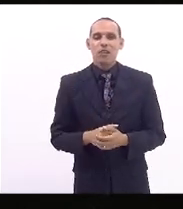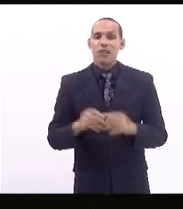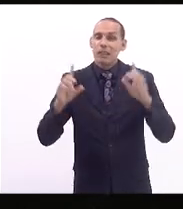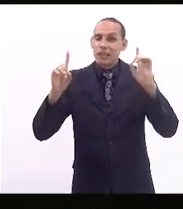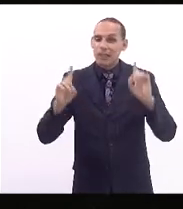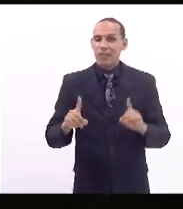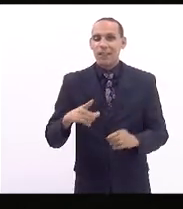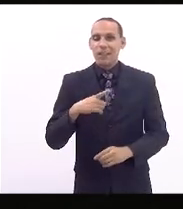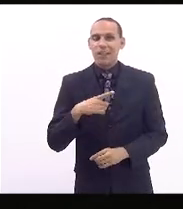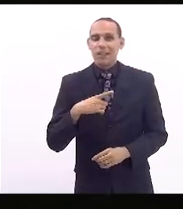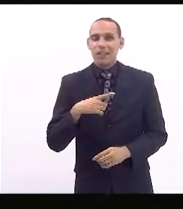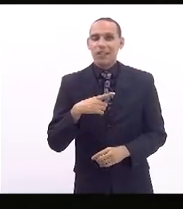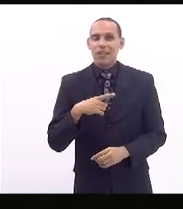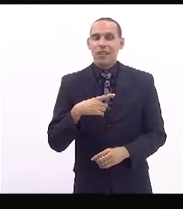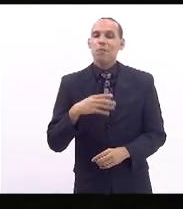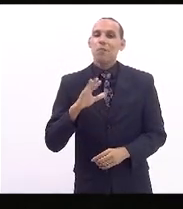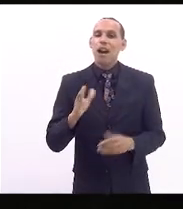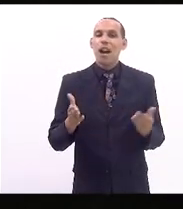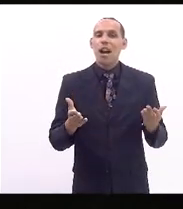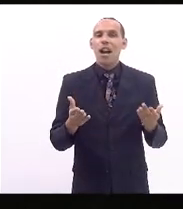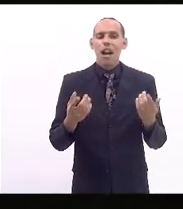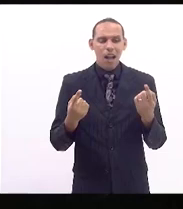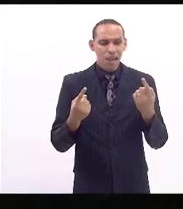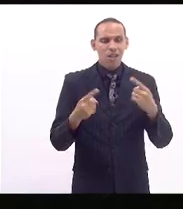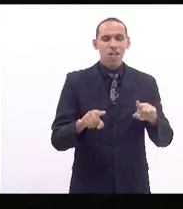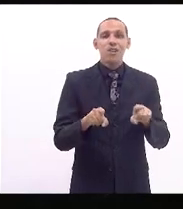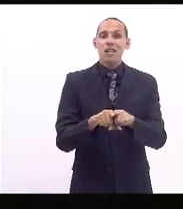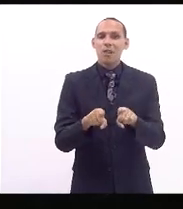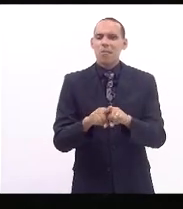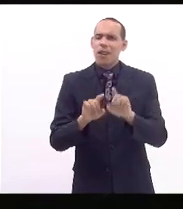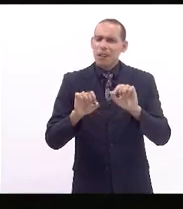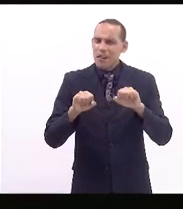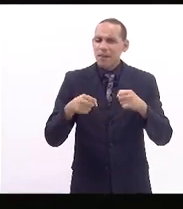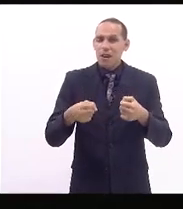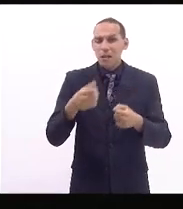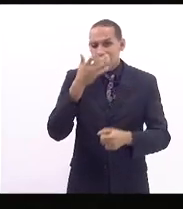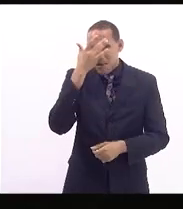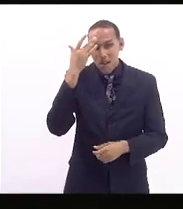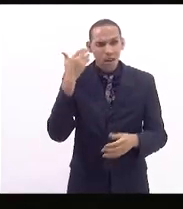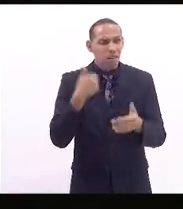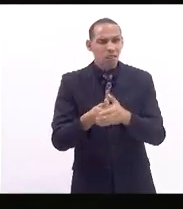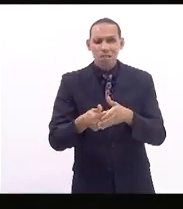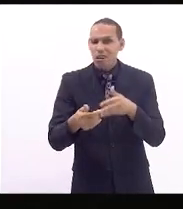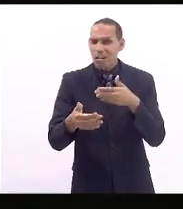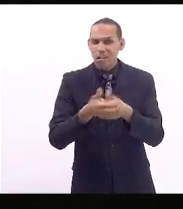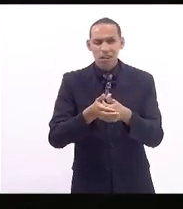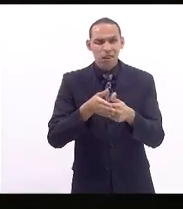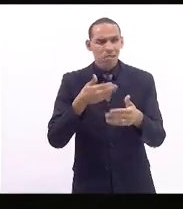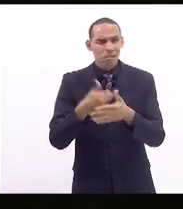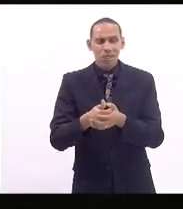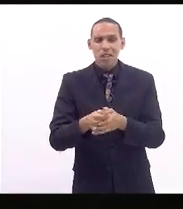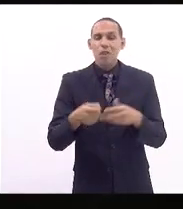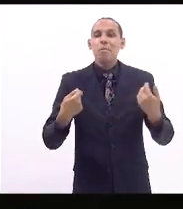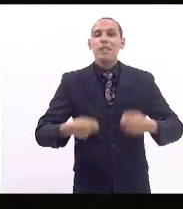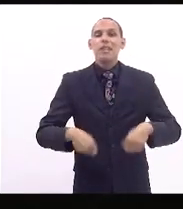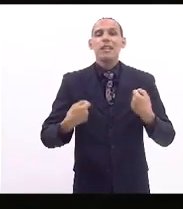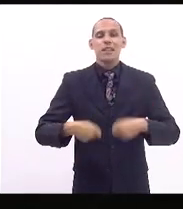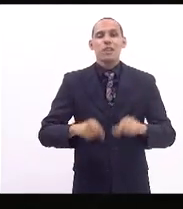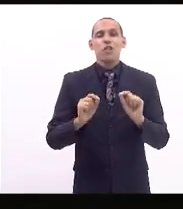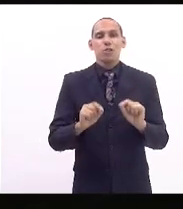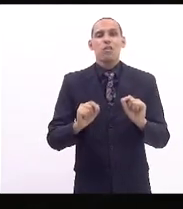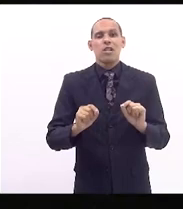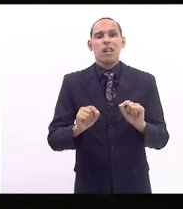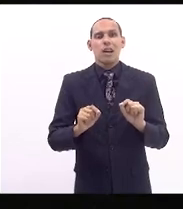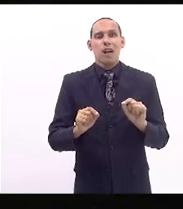deficiência isso também atinge eu quero reforçar a pessoa qualquer pessoa que precise por exemplo do